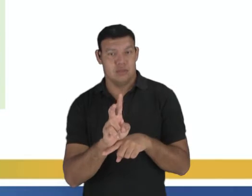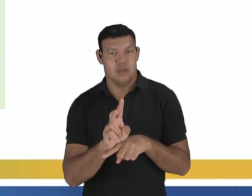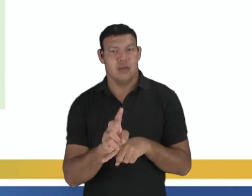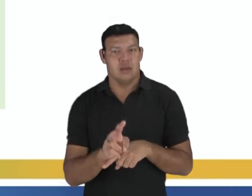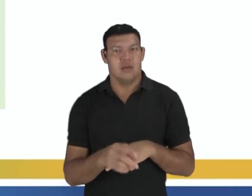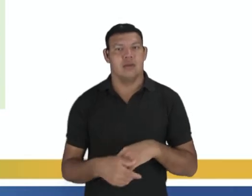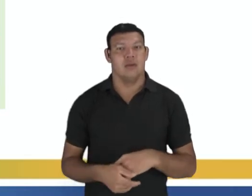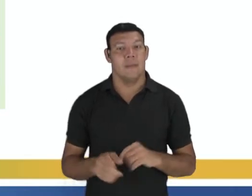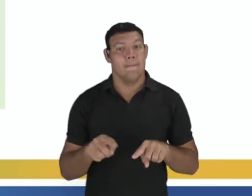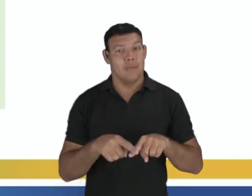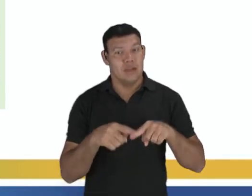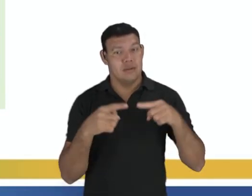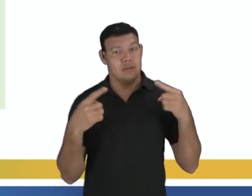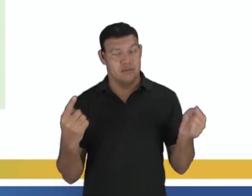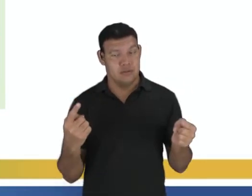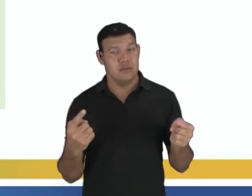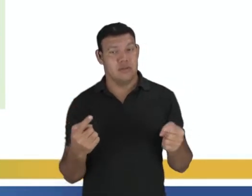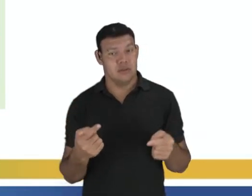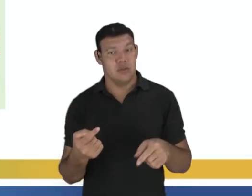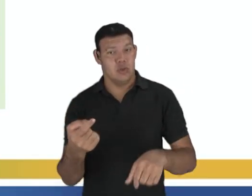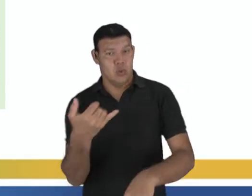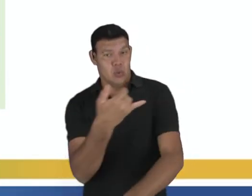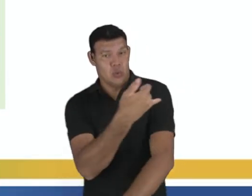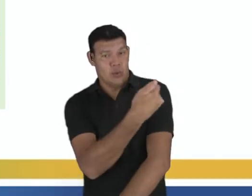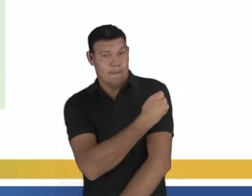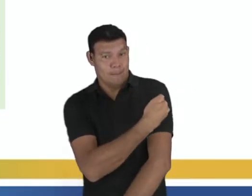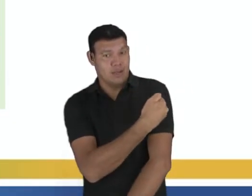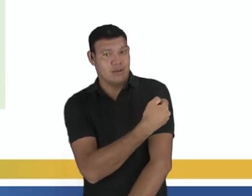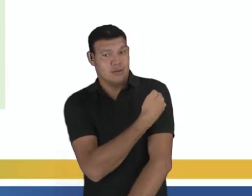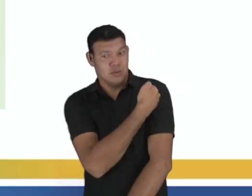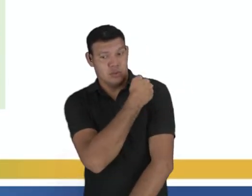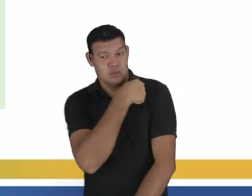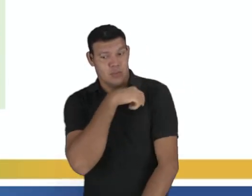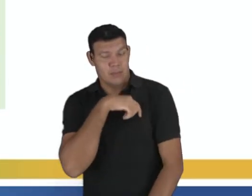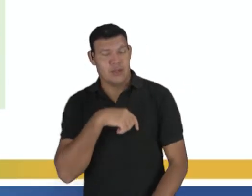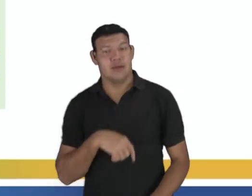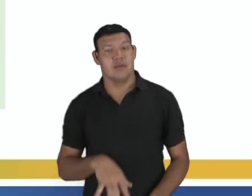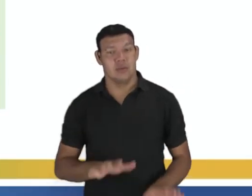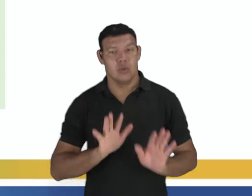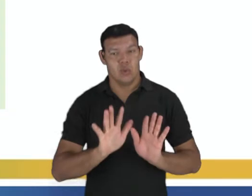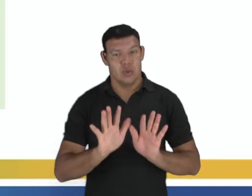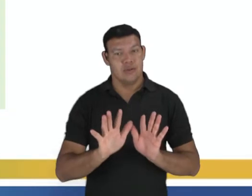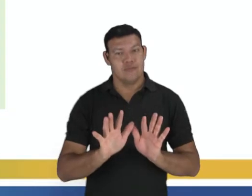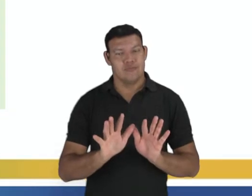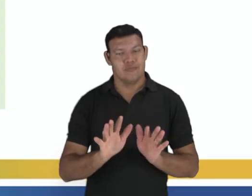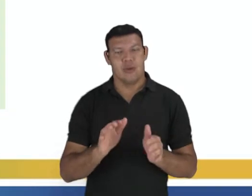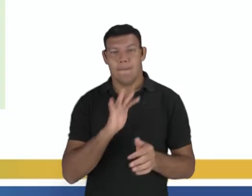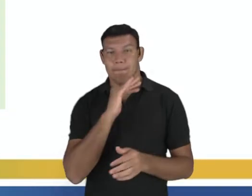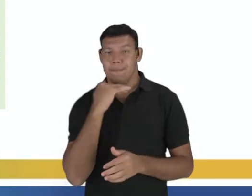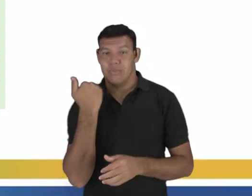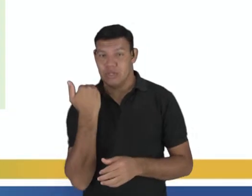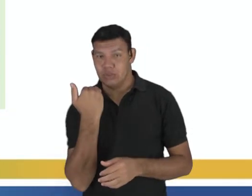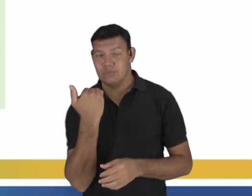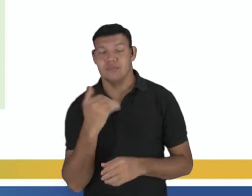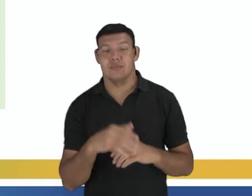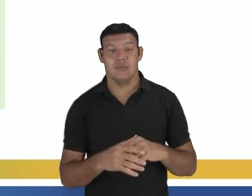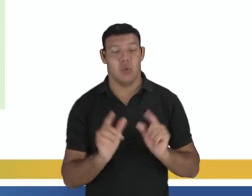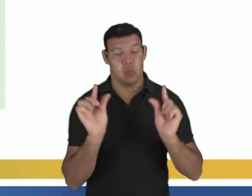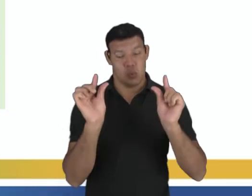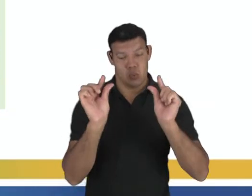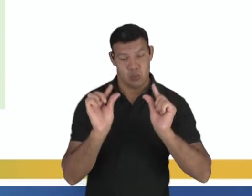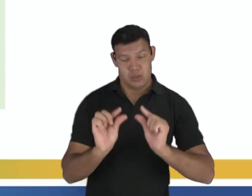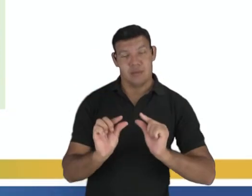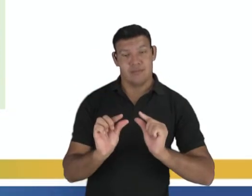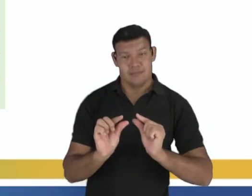tá? Contudo, esse agente que vai ser injetado através da vacina, ele encontra-se atenuado ou morto, tá? Então,